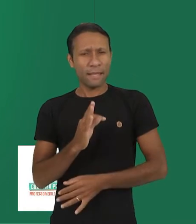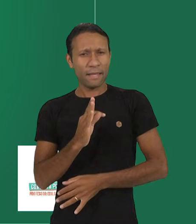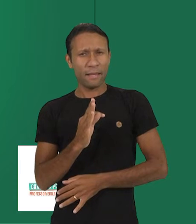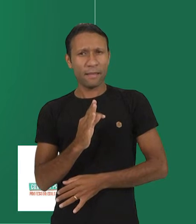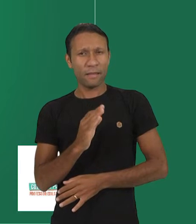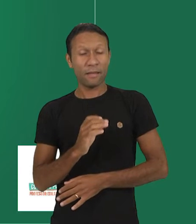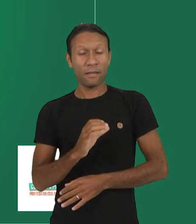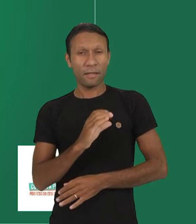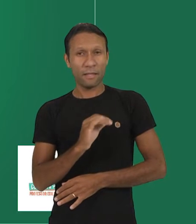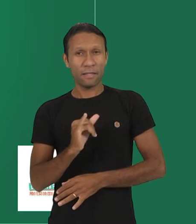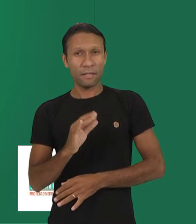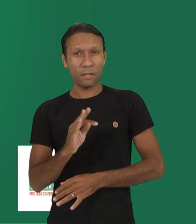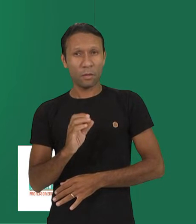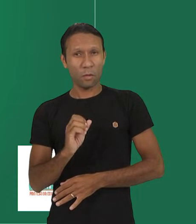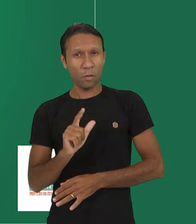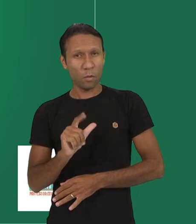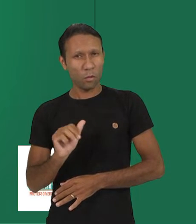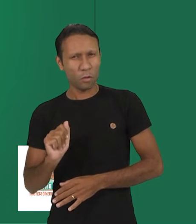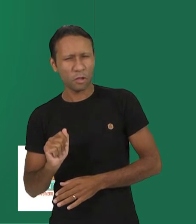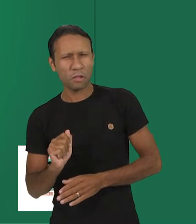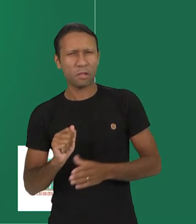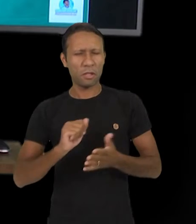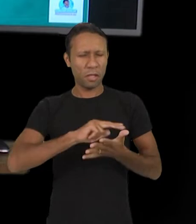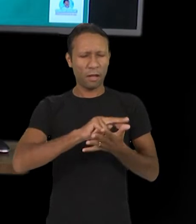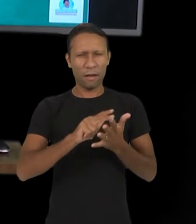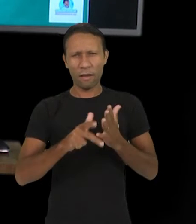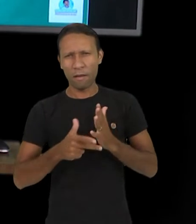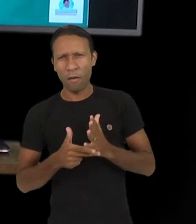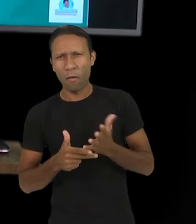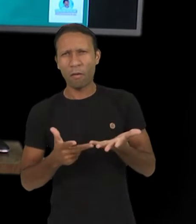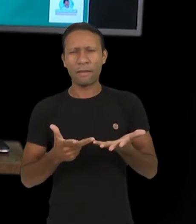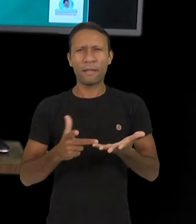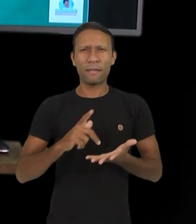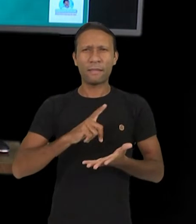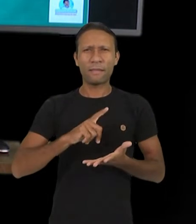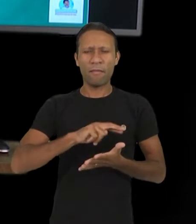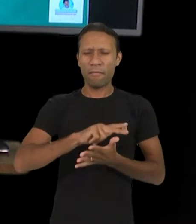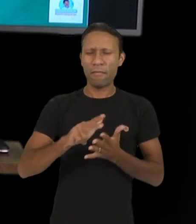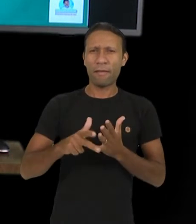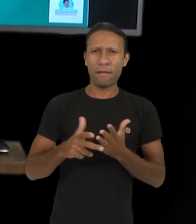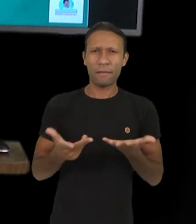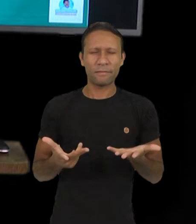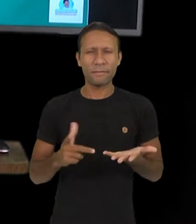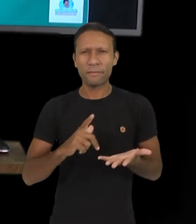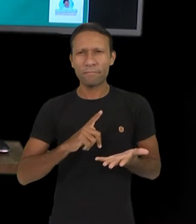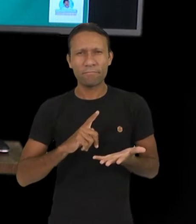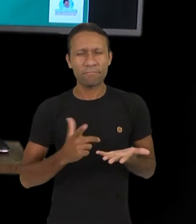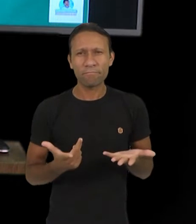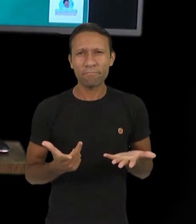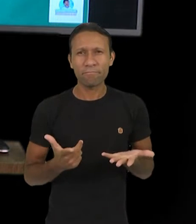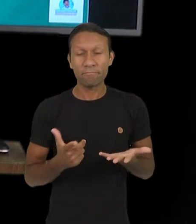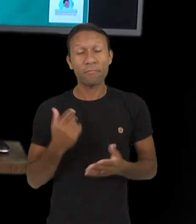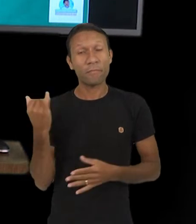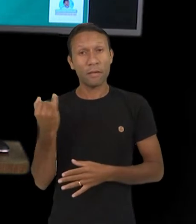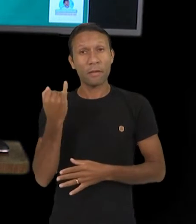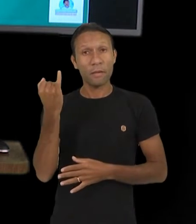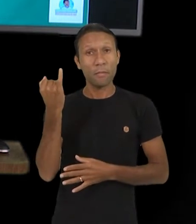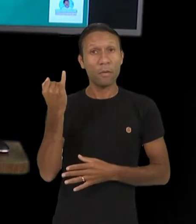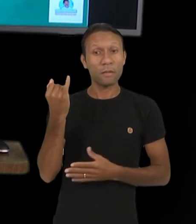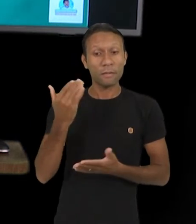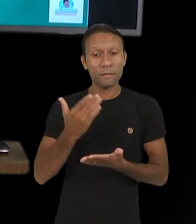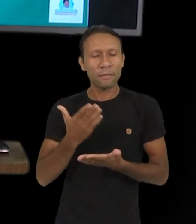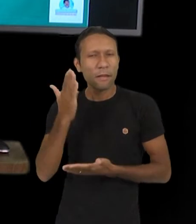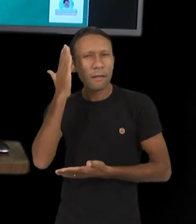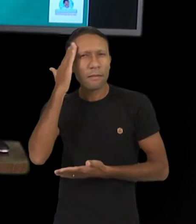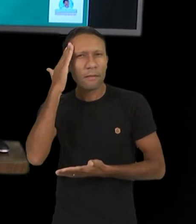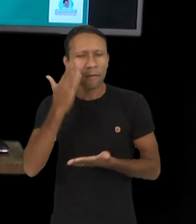citologia, tá? Citologia, estrutura celular, organelas, tá? É importante, né?